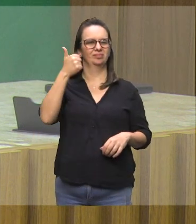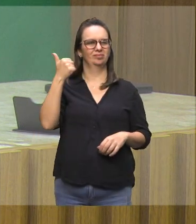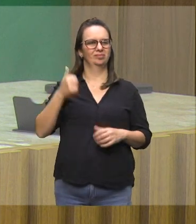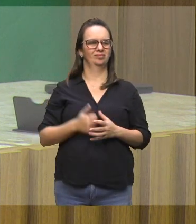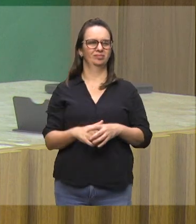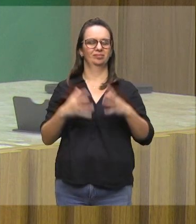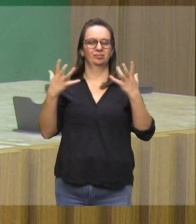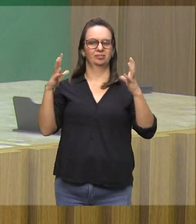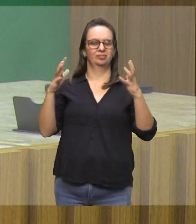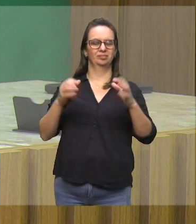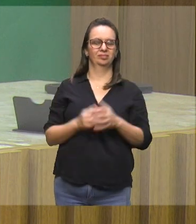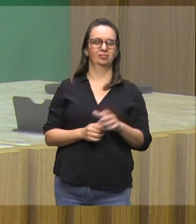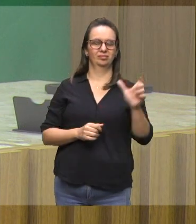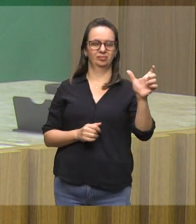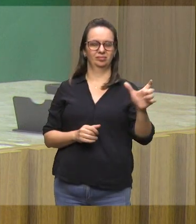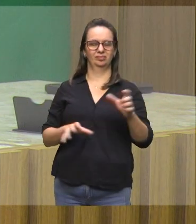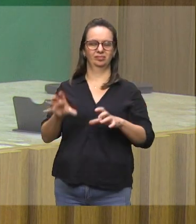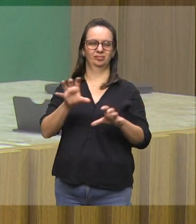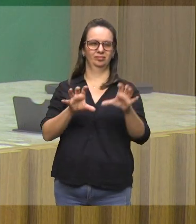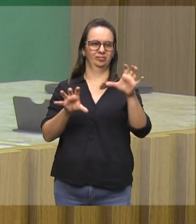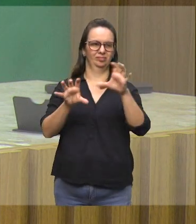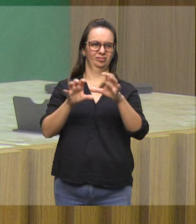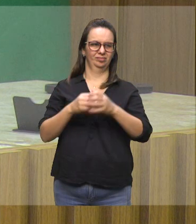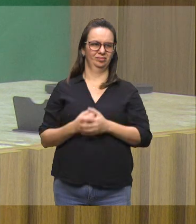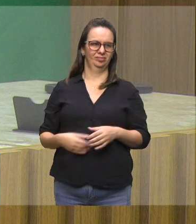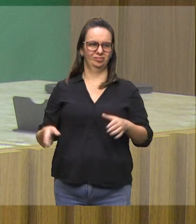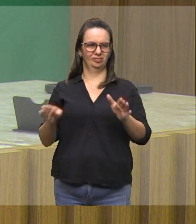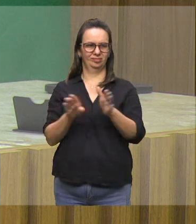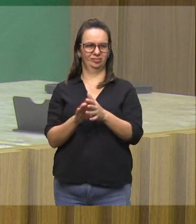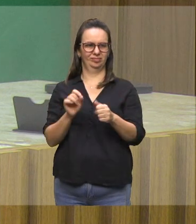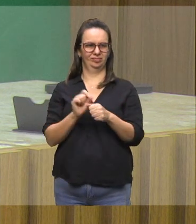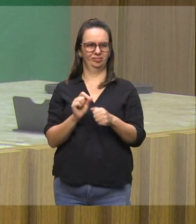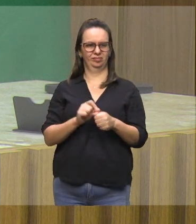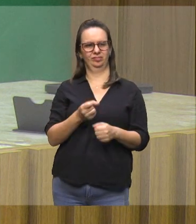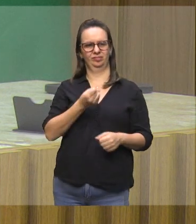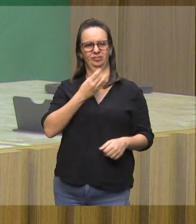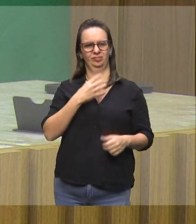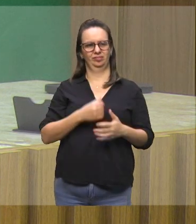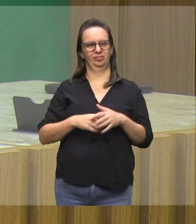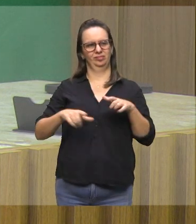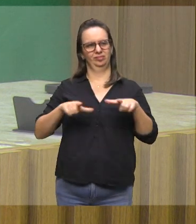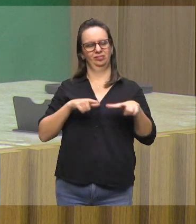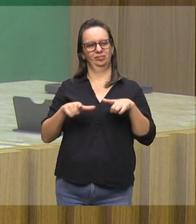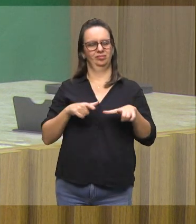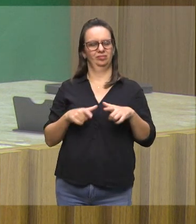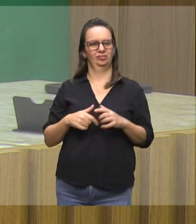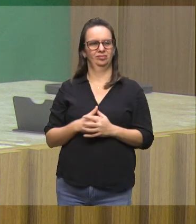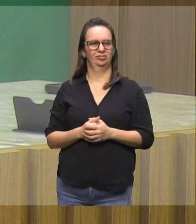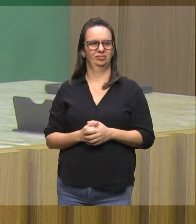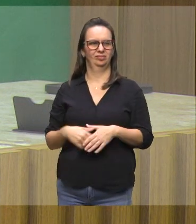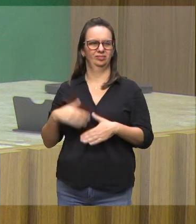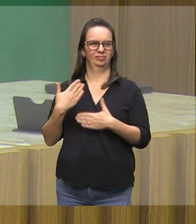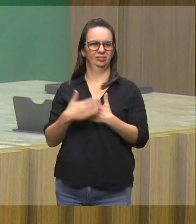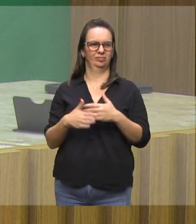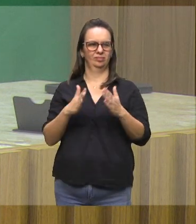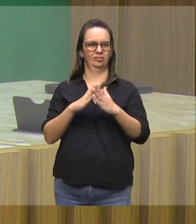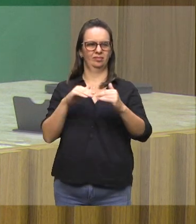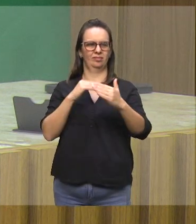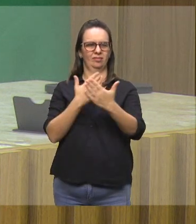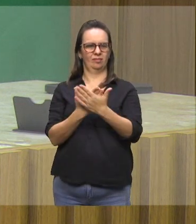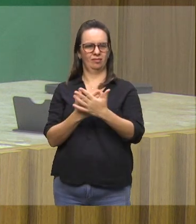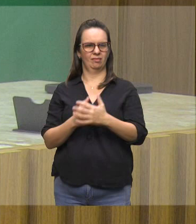todos os organizadores, ao Pedro, né, que vem fazendo excelente trabalho lá no Parque Universitário, em frente à Escola João de Castro, na quadra